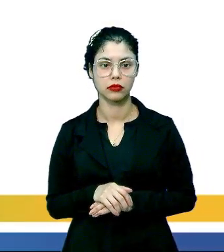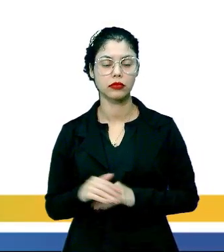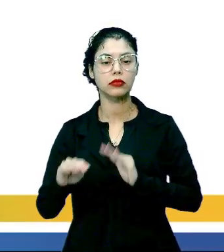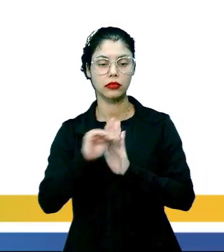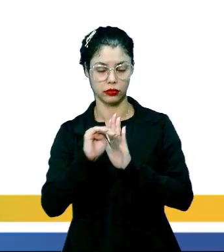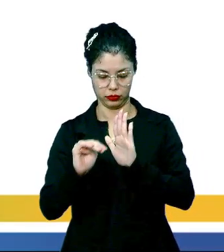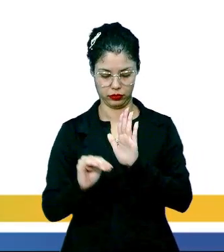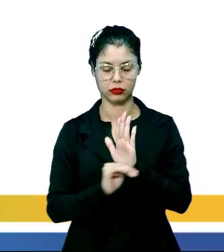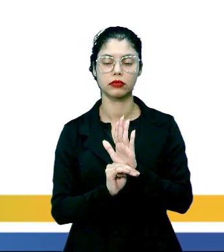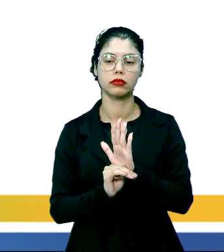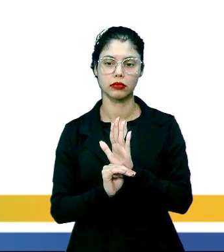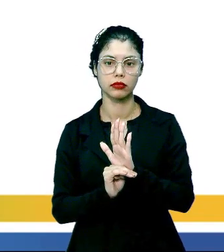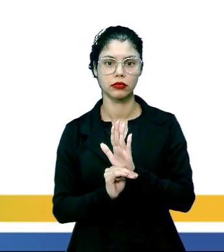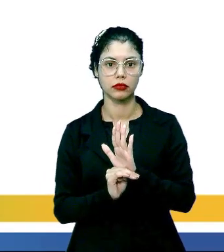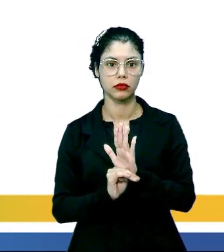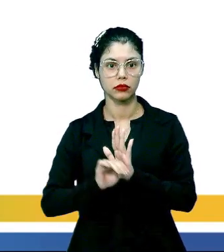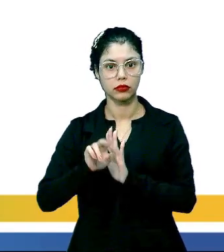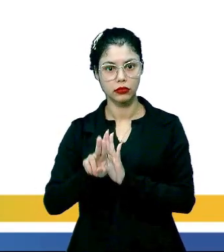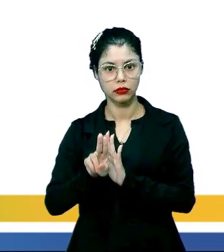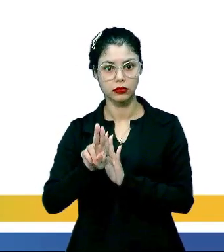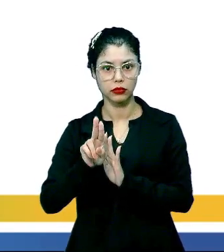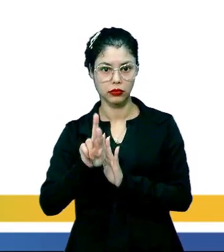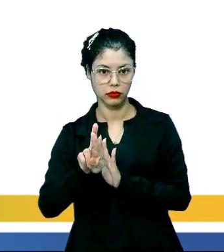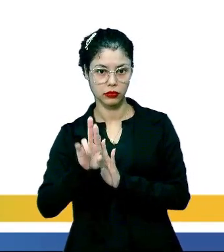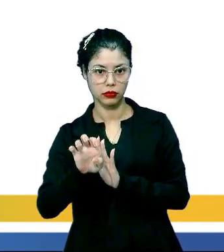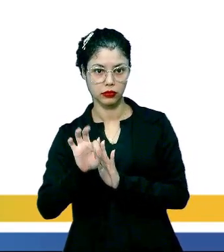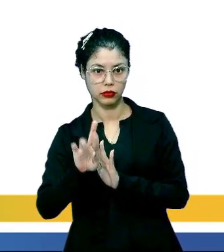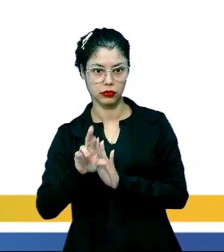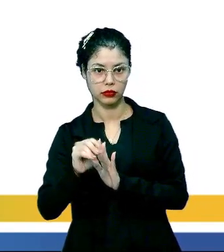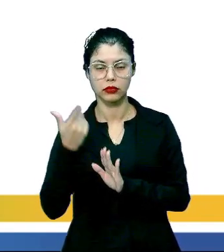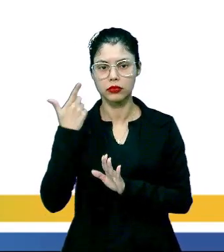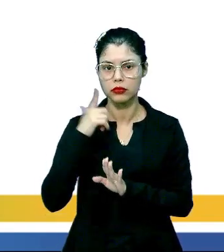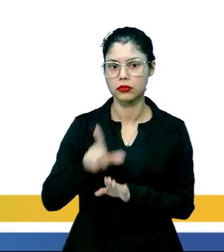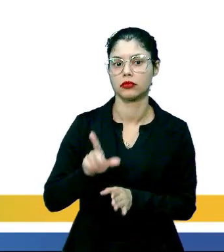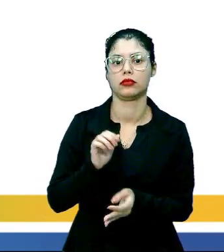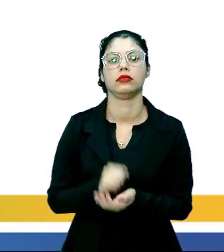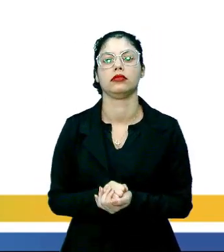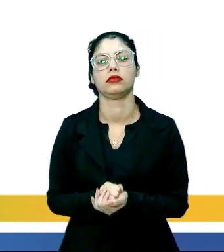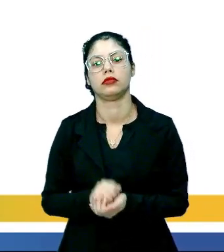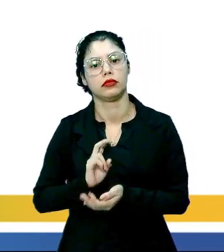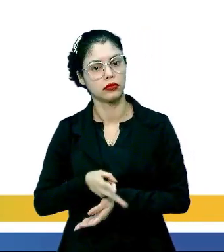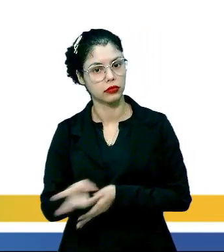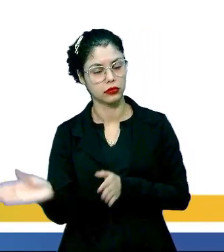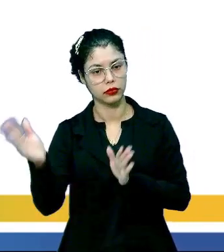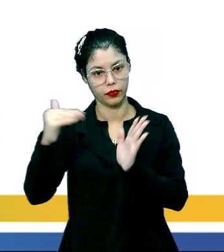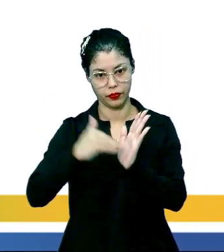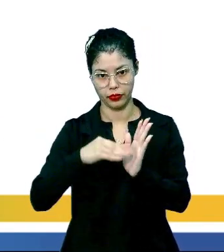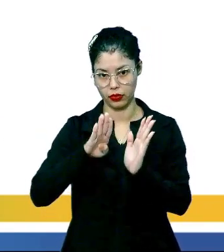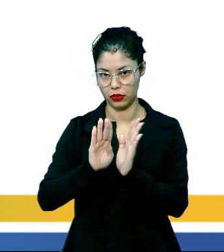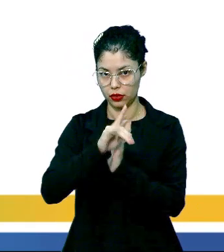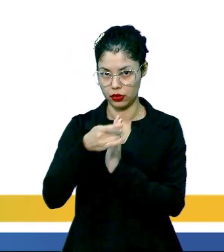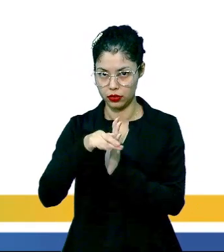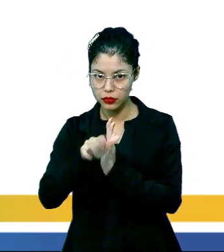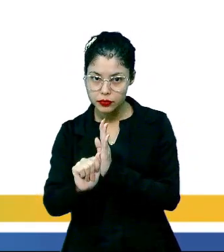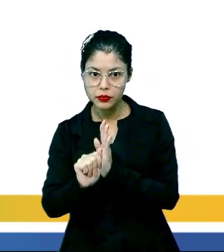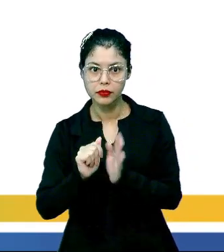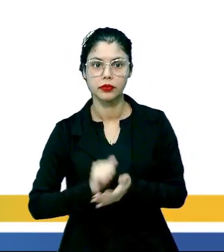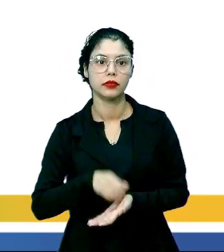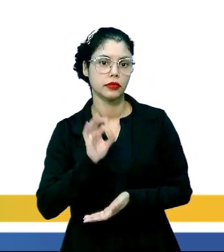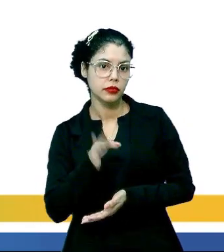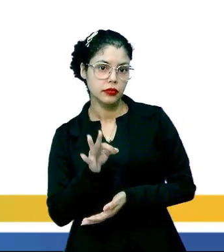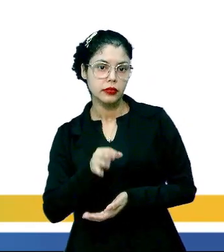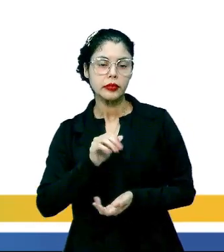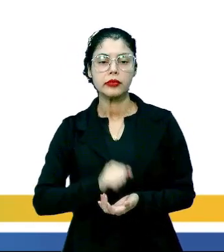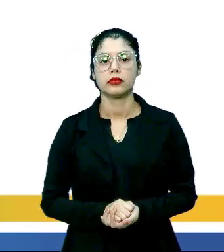Logo abaixo temos uréter, um órgão que garante que a urina seja conduzida até a bexiga, tá